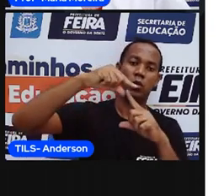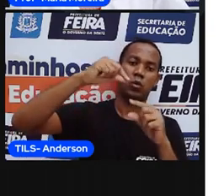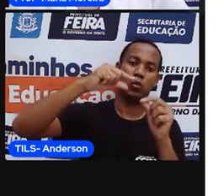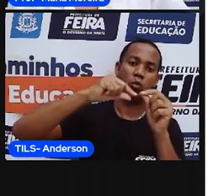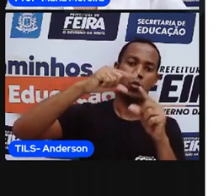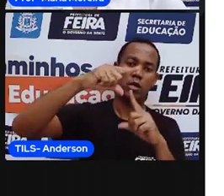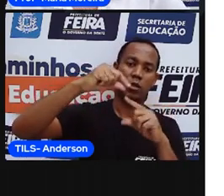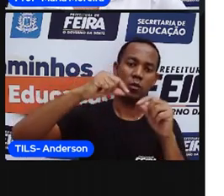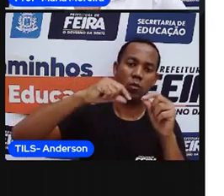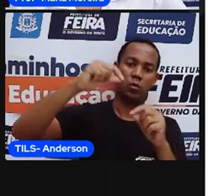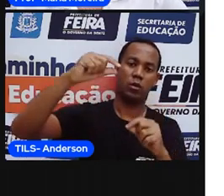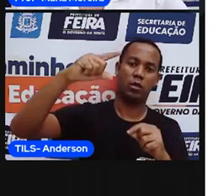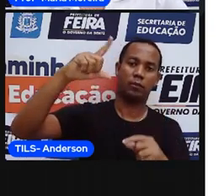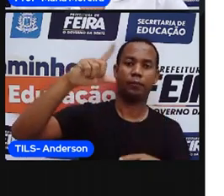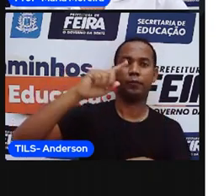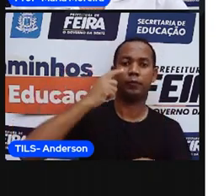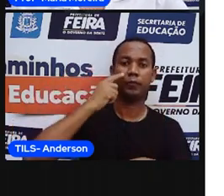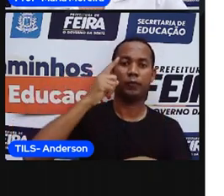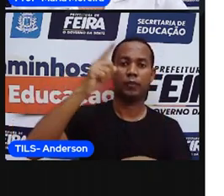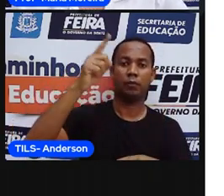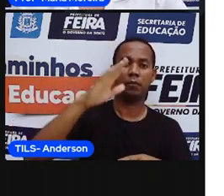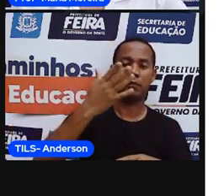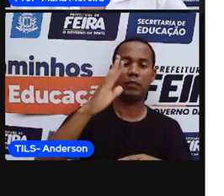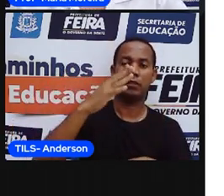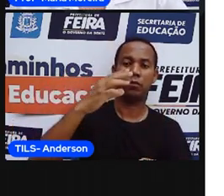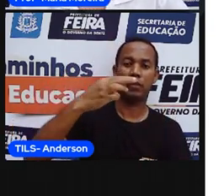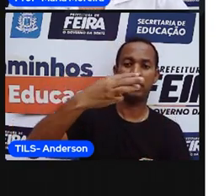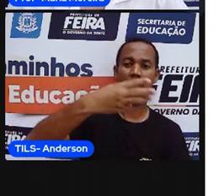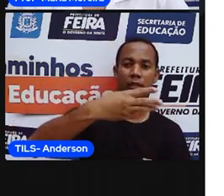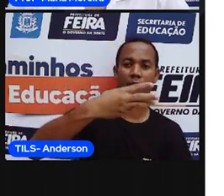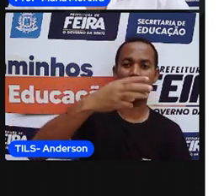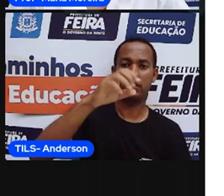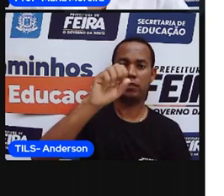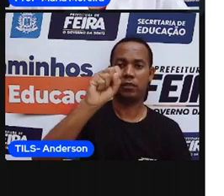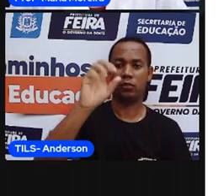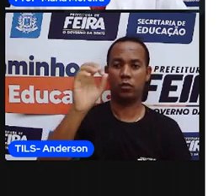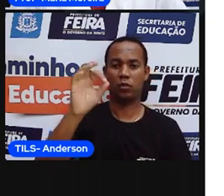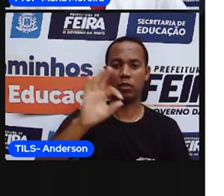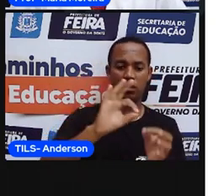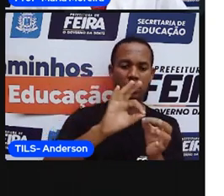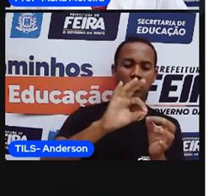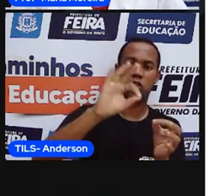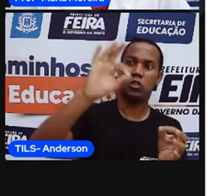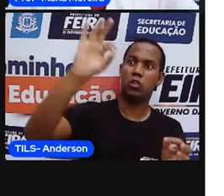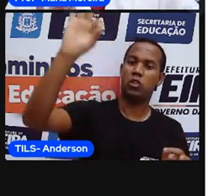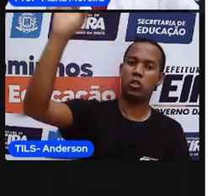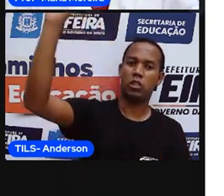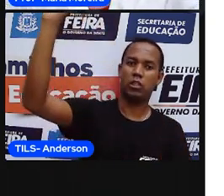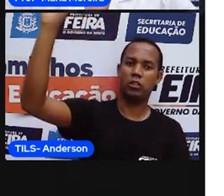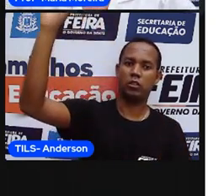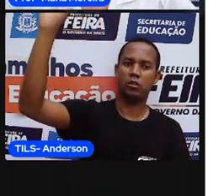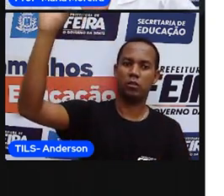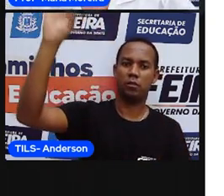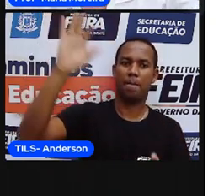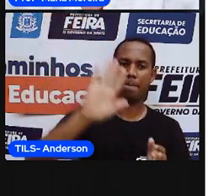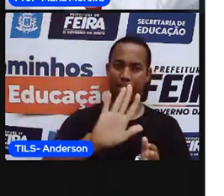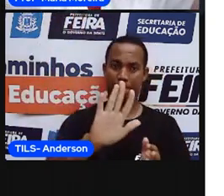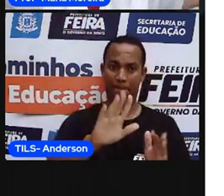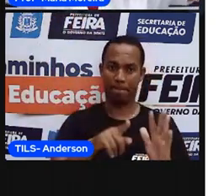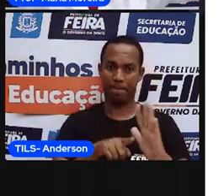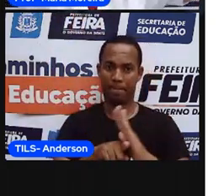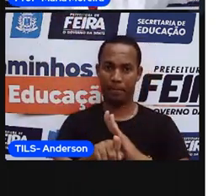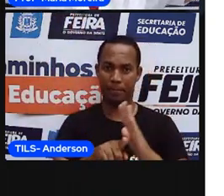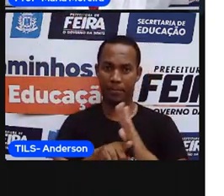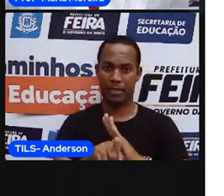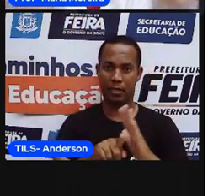fica localizada a cerca de 380 mil quilômetros de distância do nosso planeta. Perguntinha para vocês,